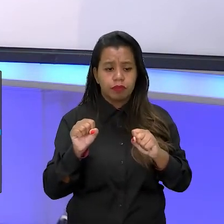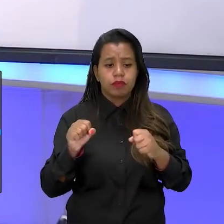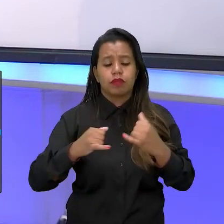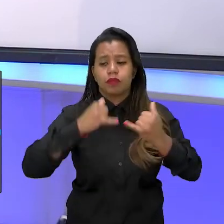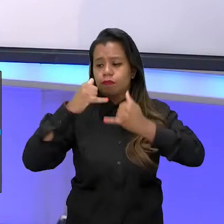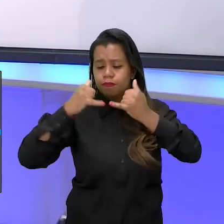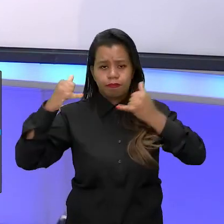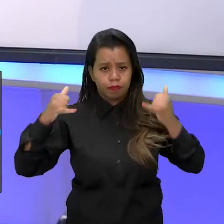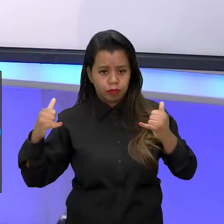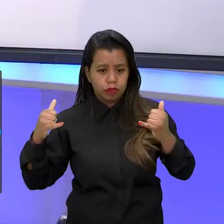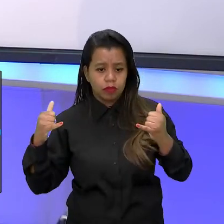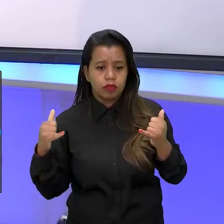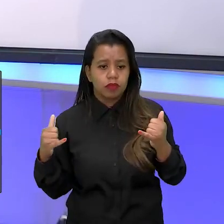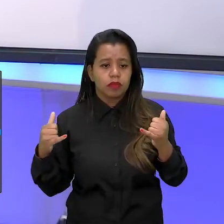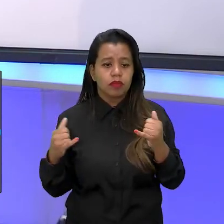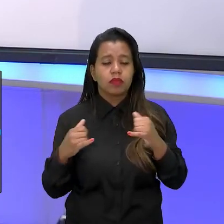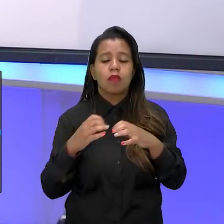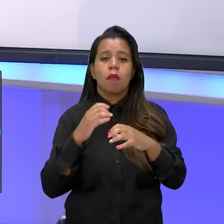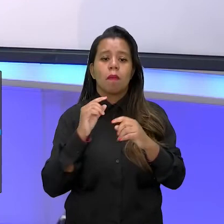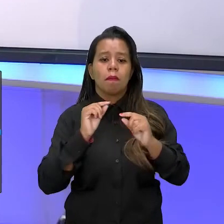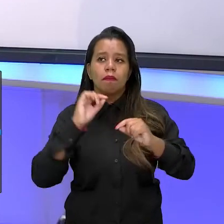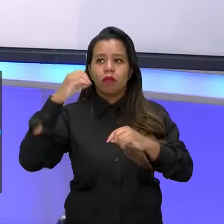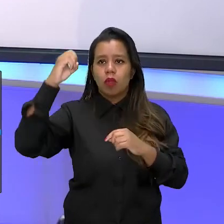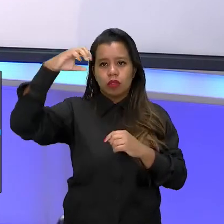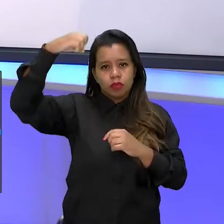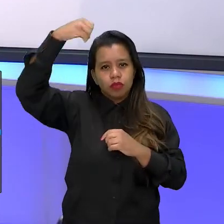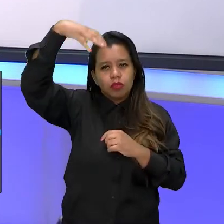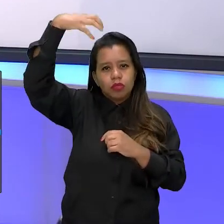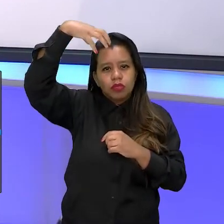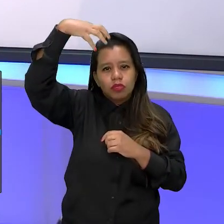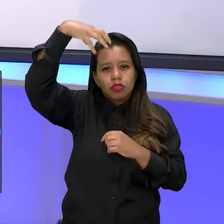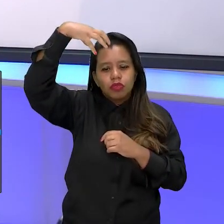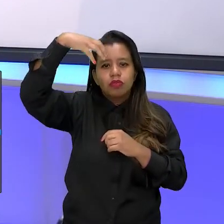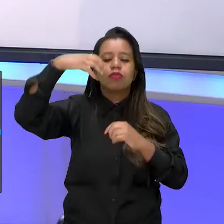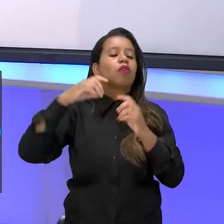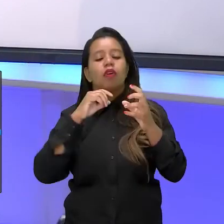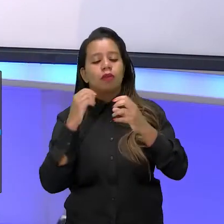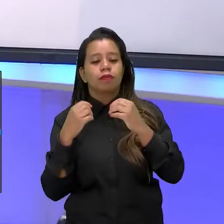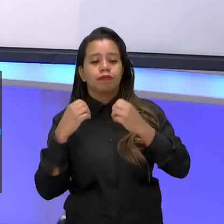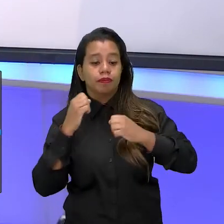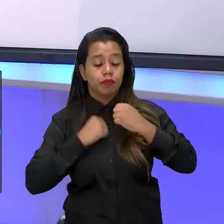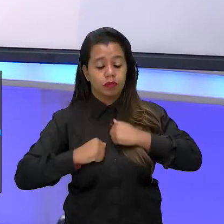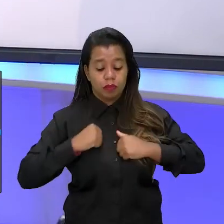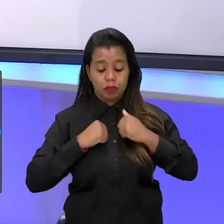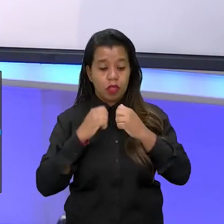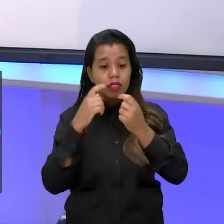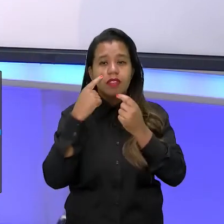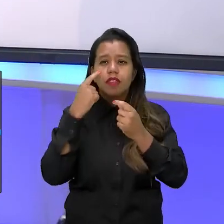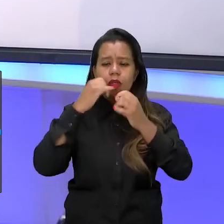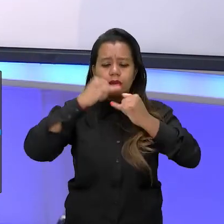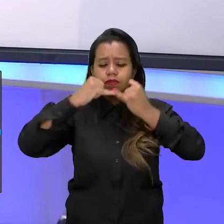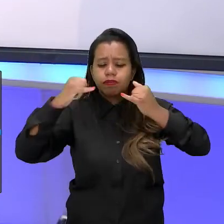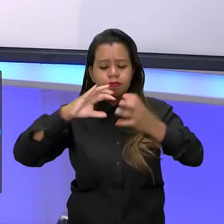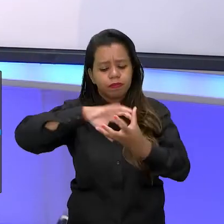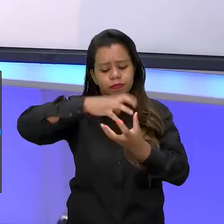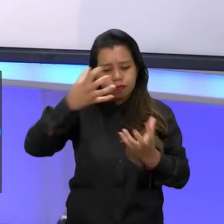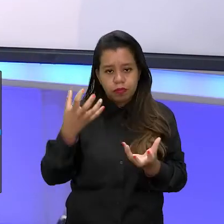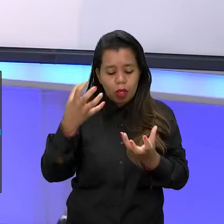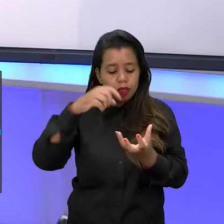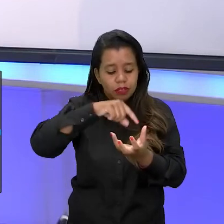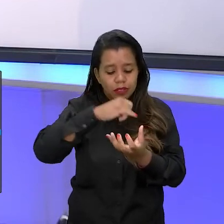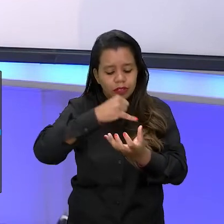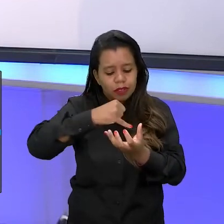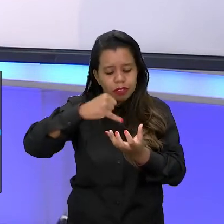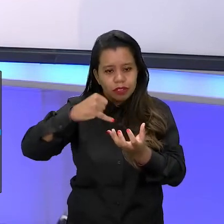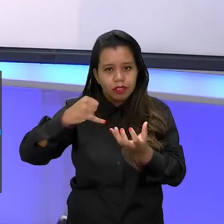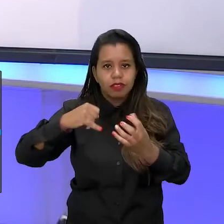resistências, o que são as resistências? Se você abrir um chuveiro, você vai encontrar um emaranhado de um fiozinho, que é um metal. Quando